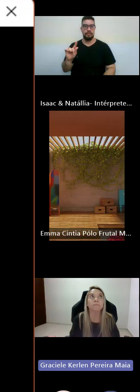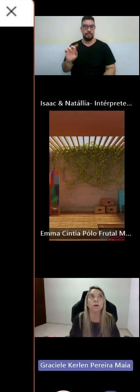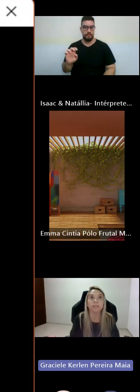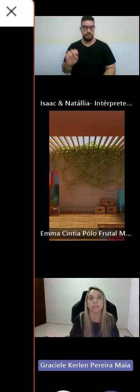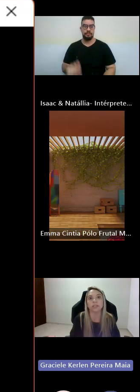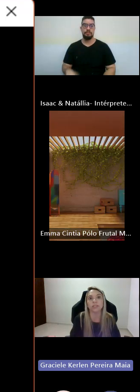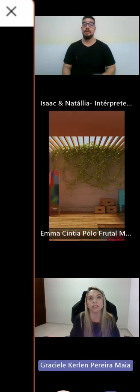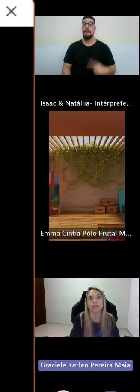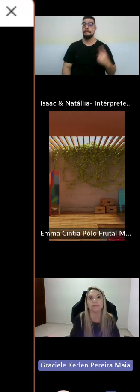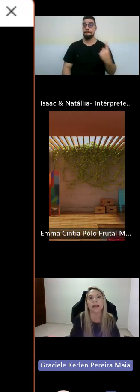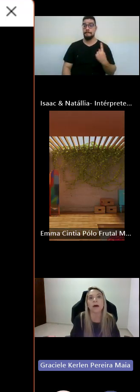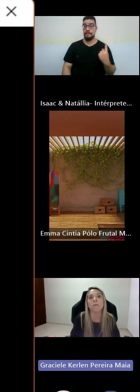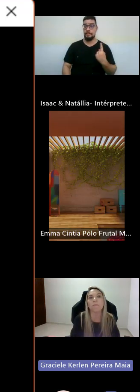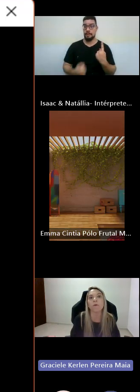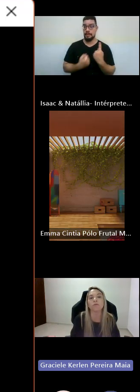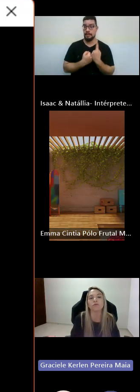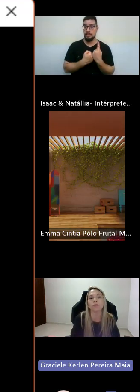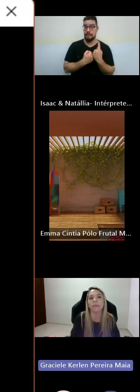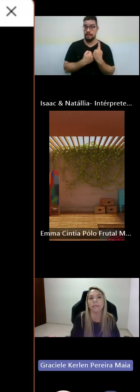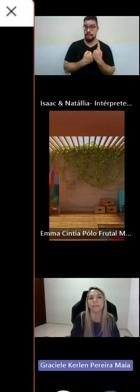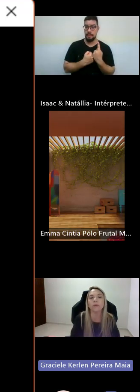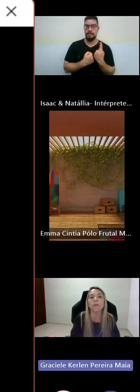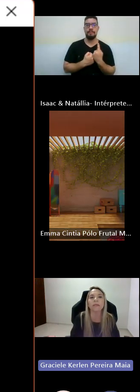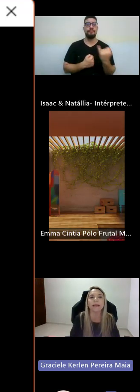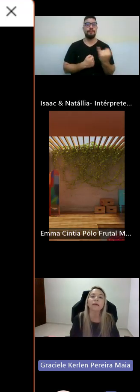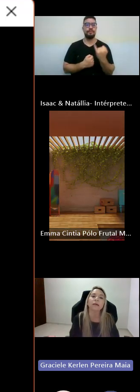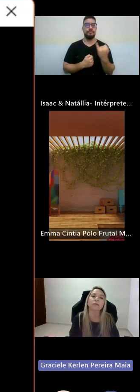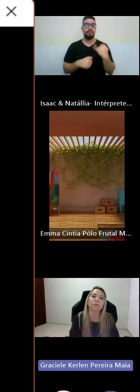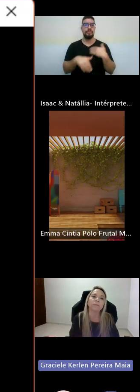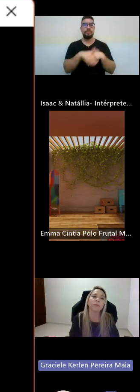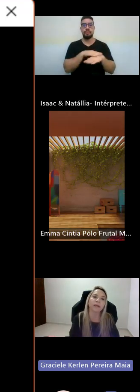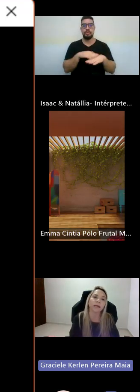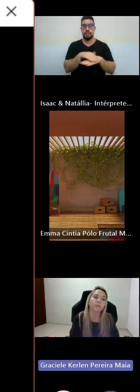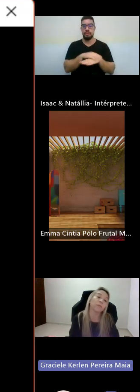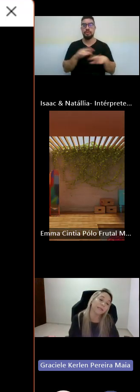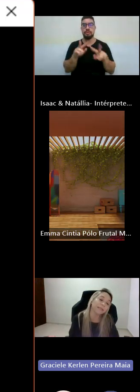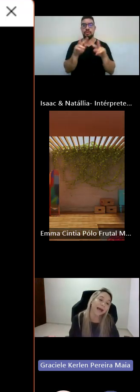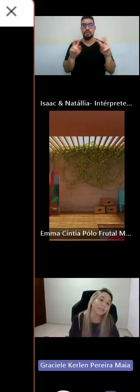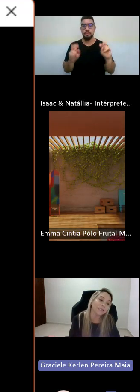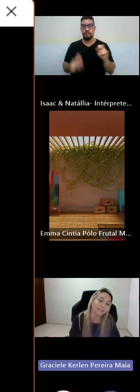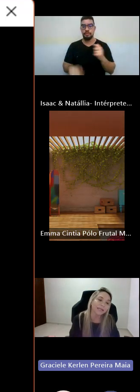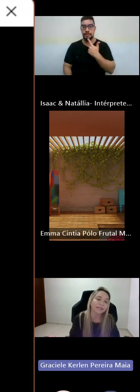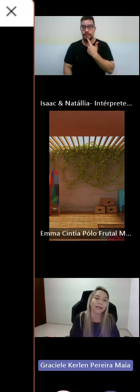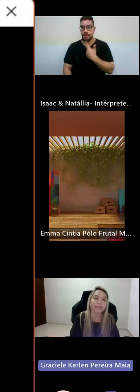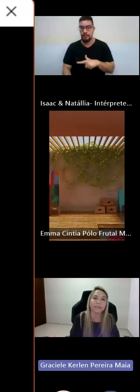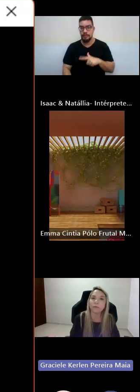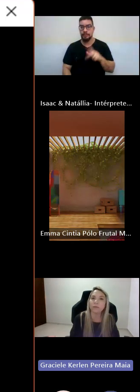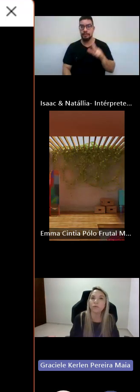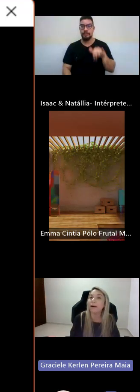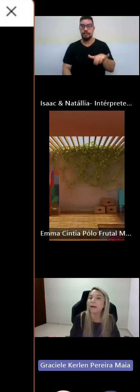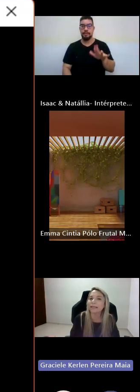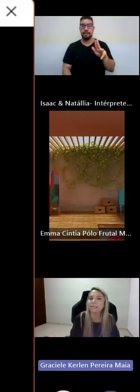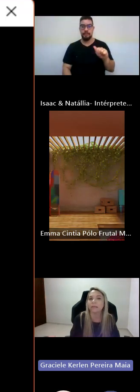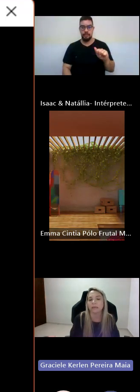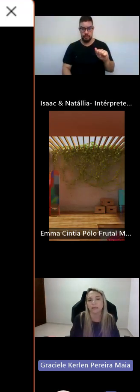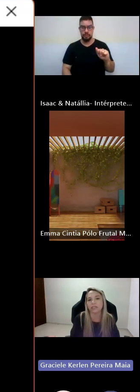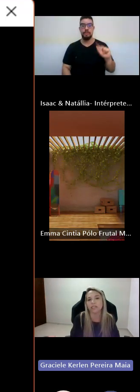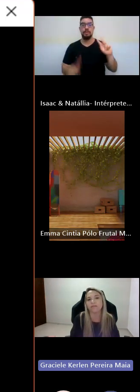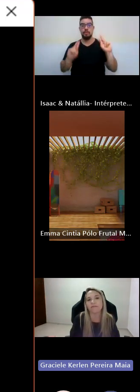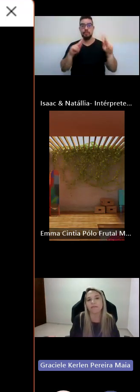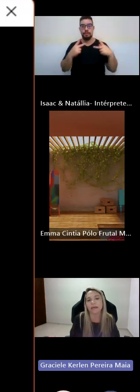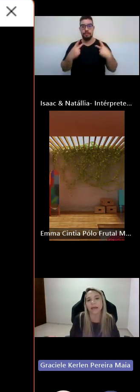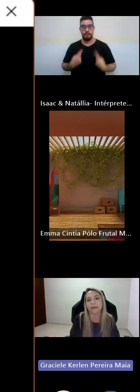achei importante a gente falar um pouco sobre língua, né? As propriedades das línguas humanas,